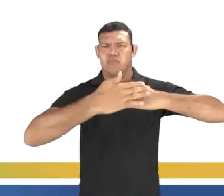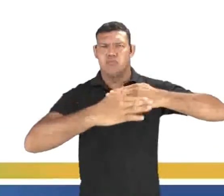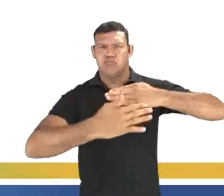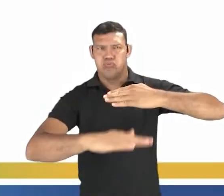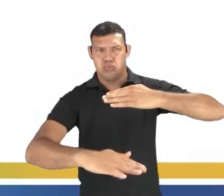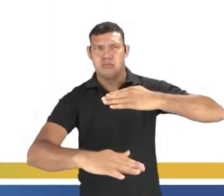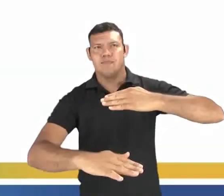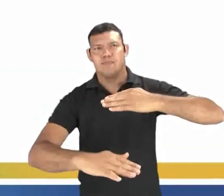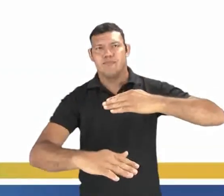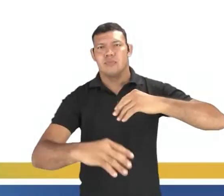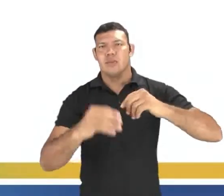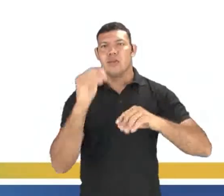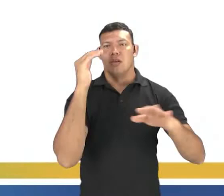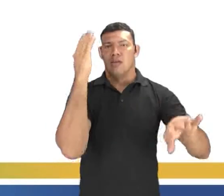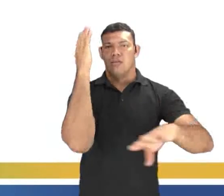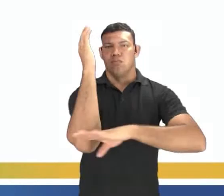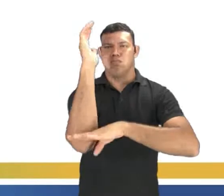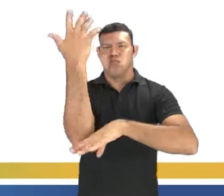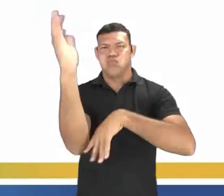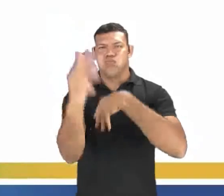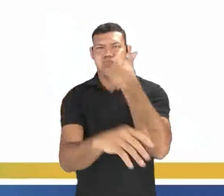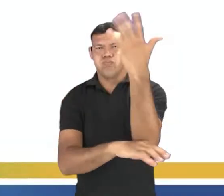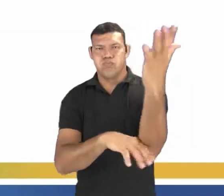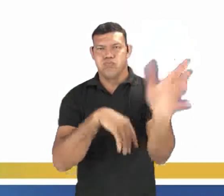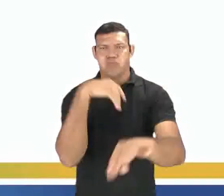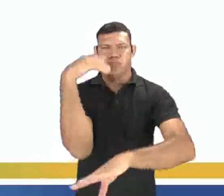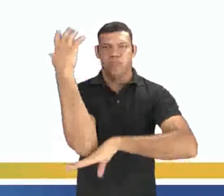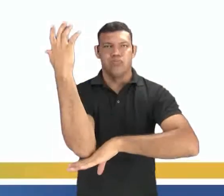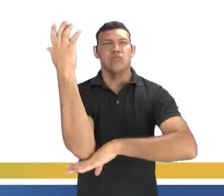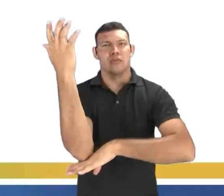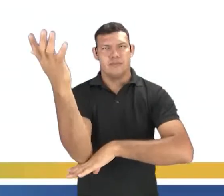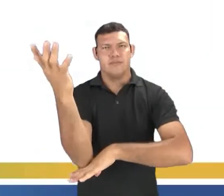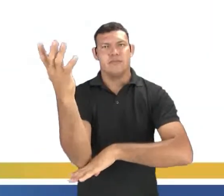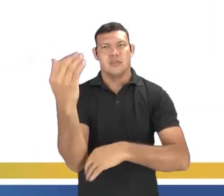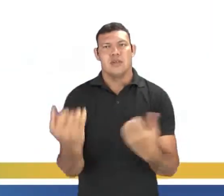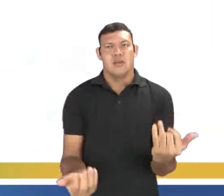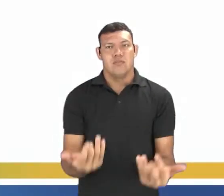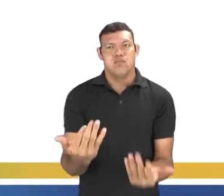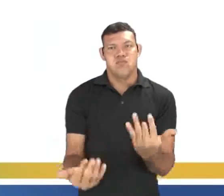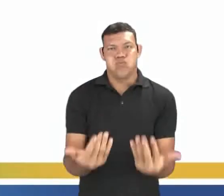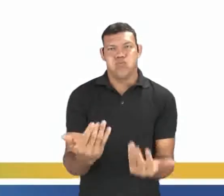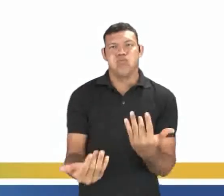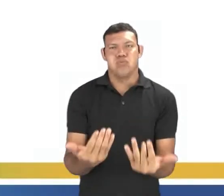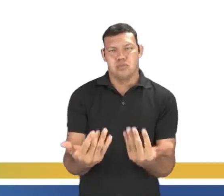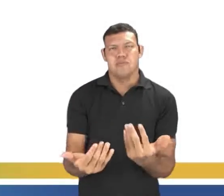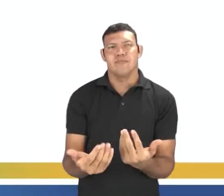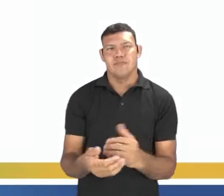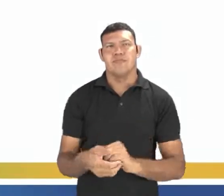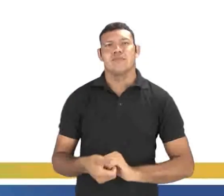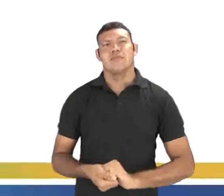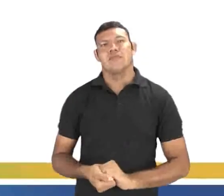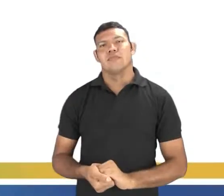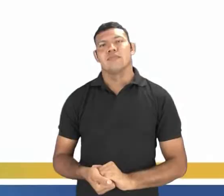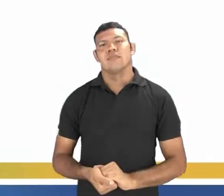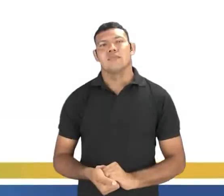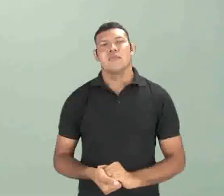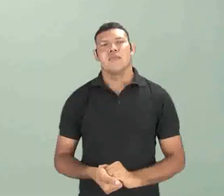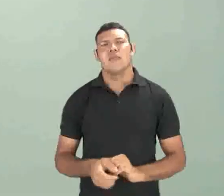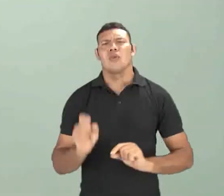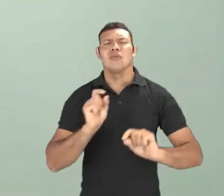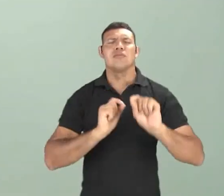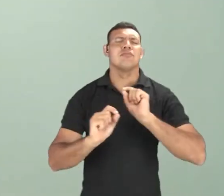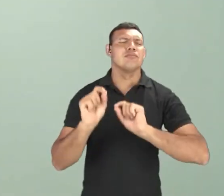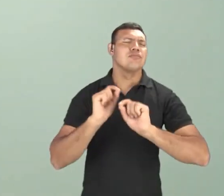e queimadas, certo? Então, o que seria um assoreamento? É aqueles bancos, né, de argilas e areias, né, que